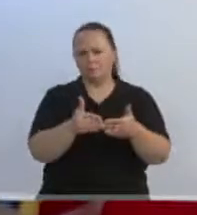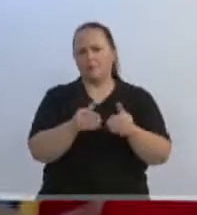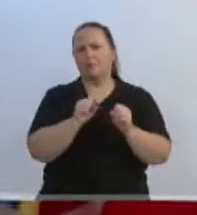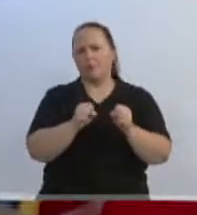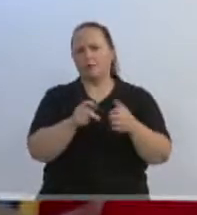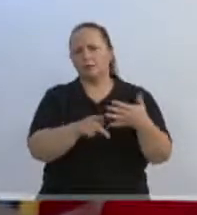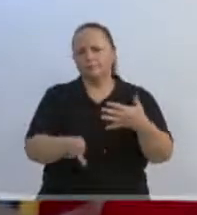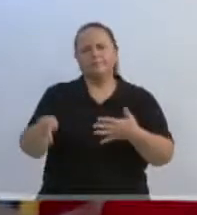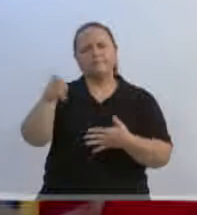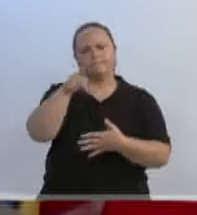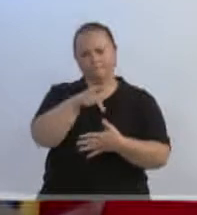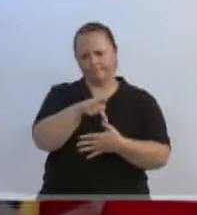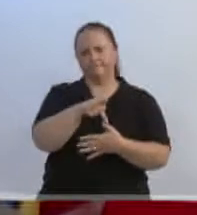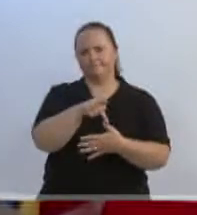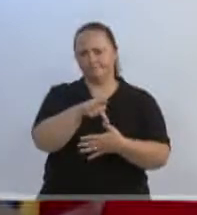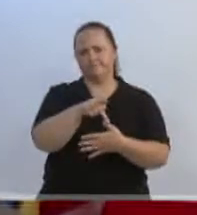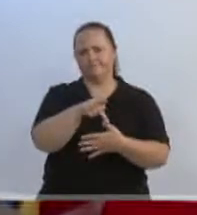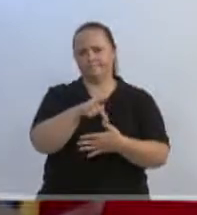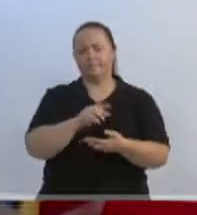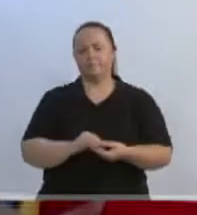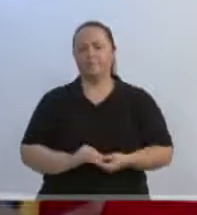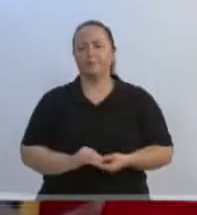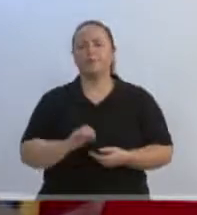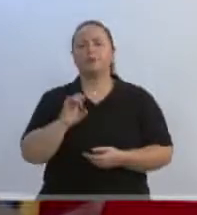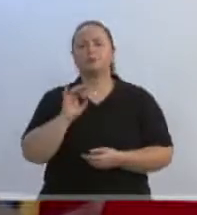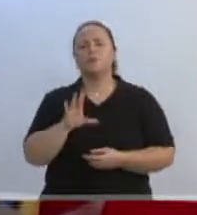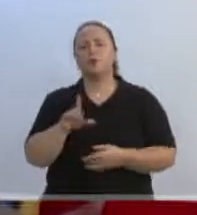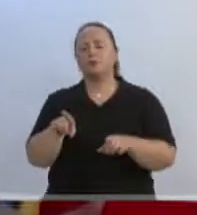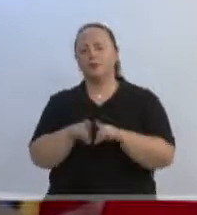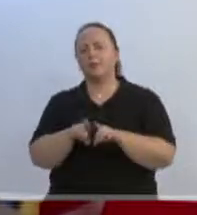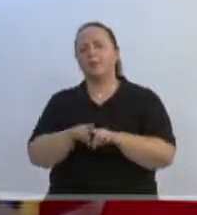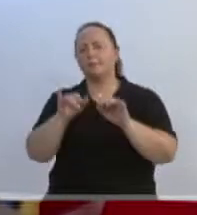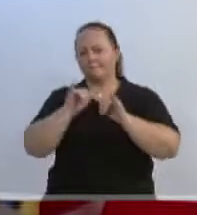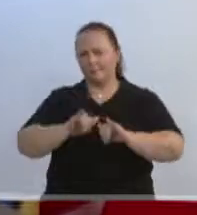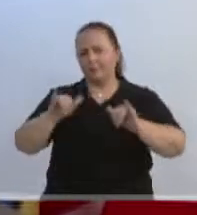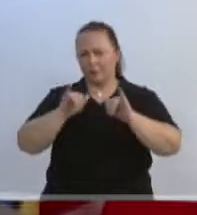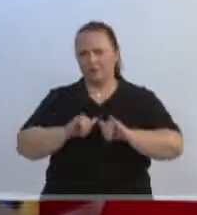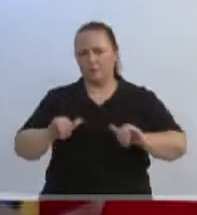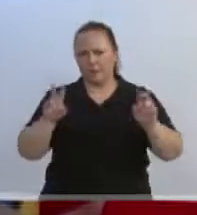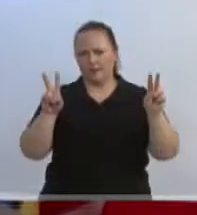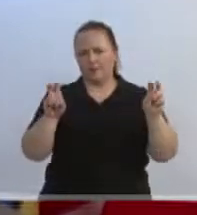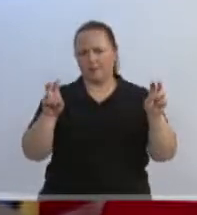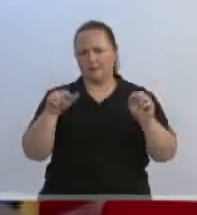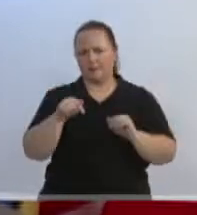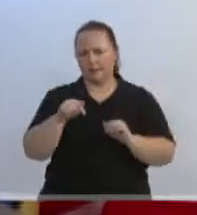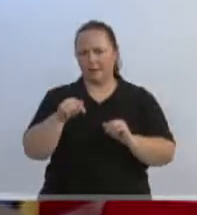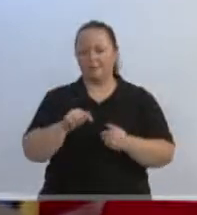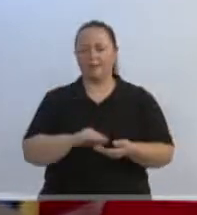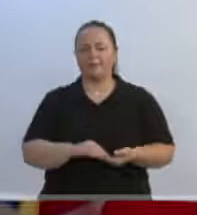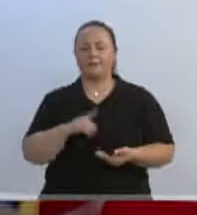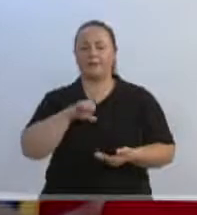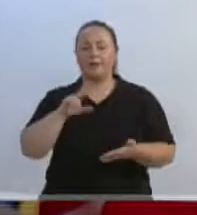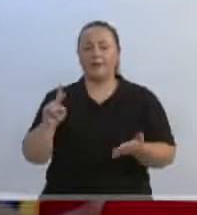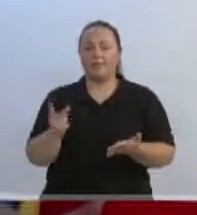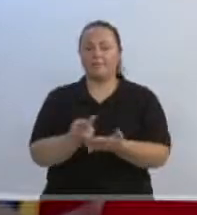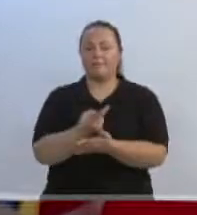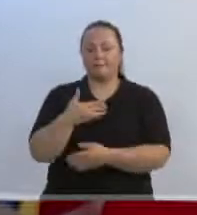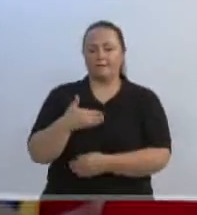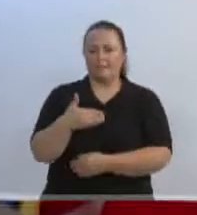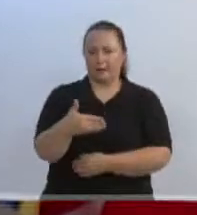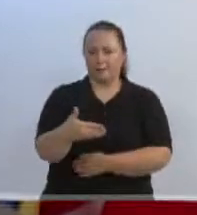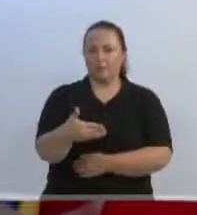em nossa cidade eu quero apenas divulgar aqui também nesse nesse assunto um evento que vai ter em nossa